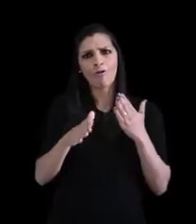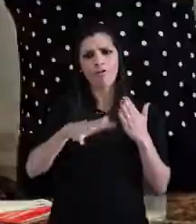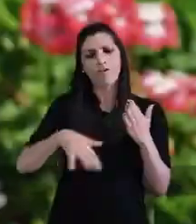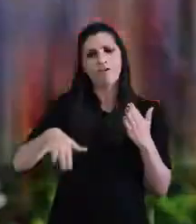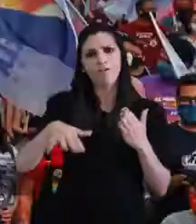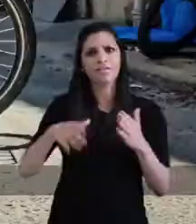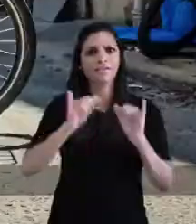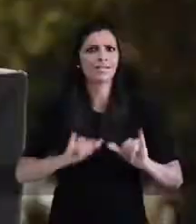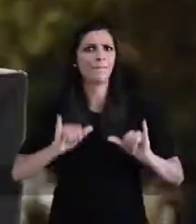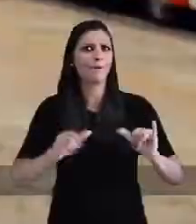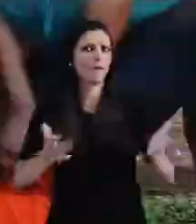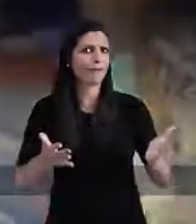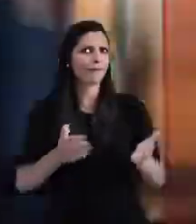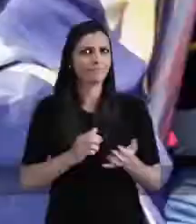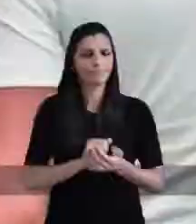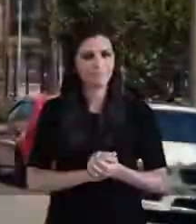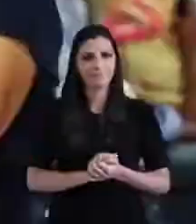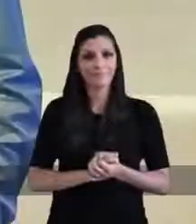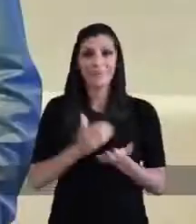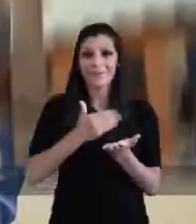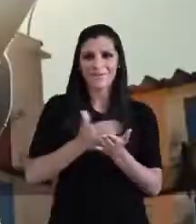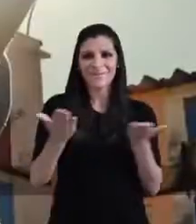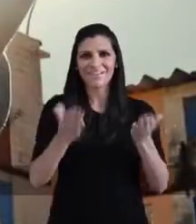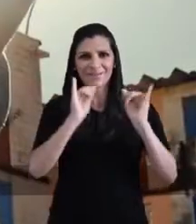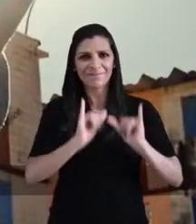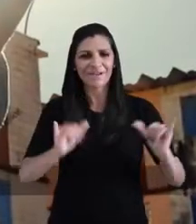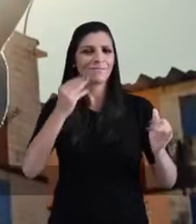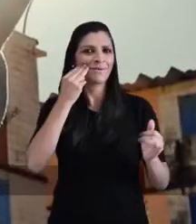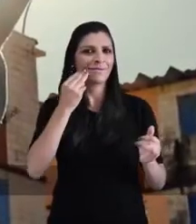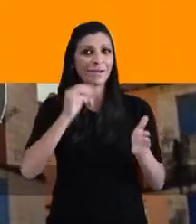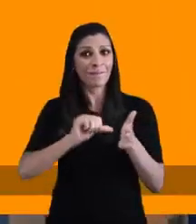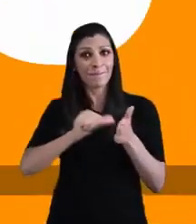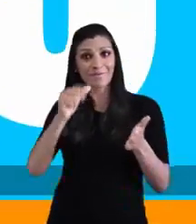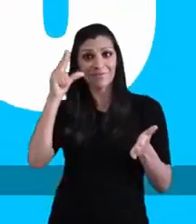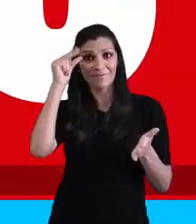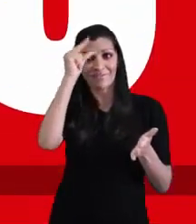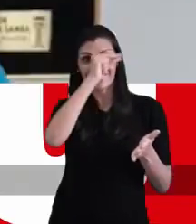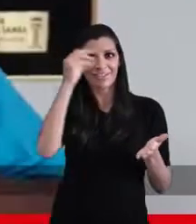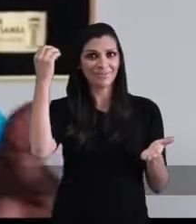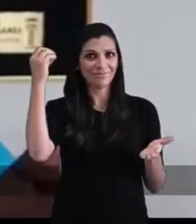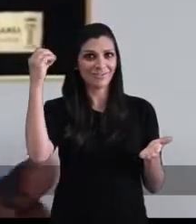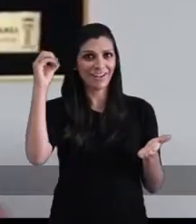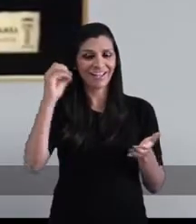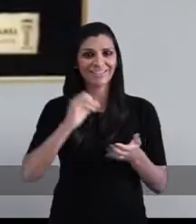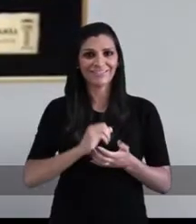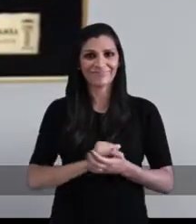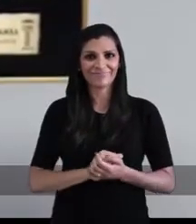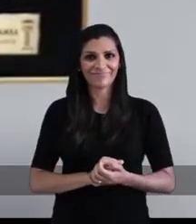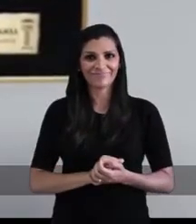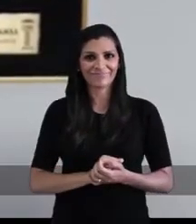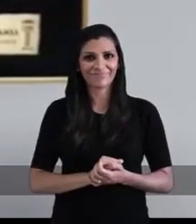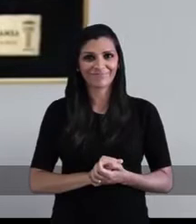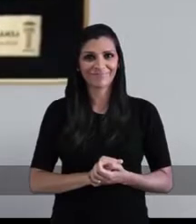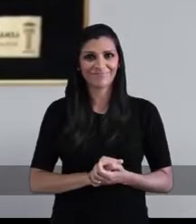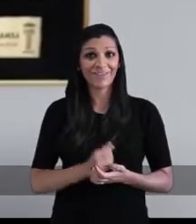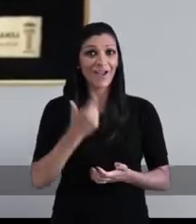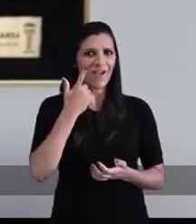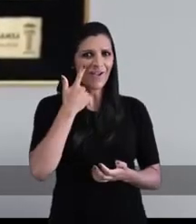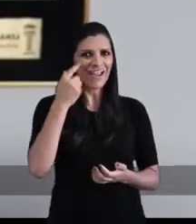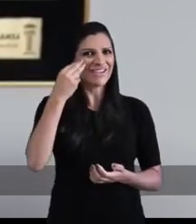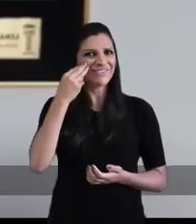campanha. Começa agora o programa de Manuela Dávila, a primeira prefeita de Porto Alegre. Olha a Manuela,